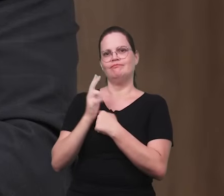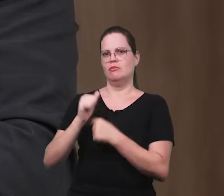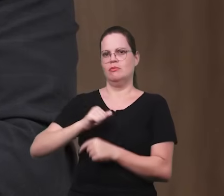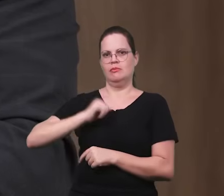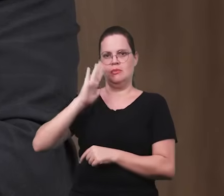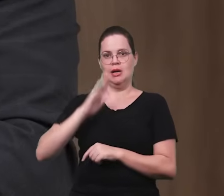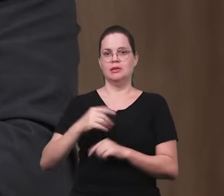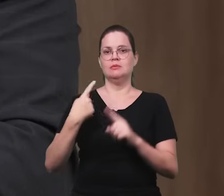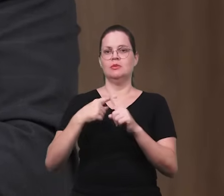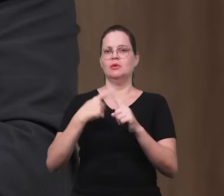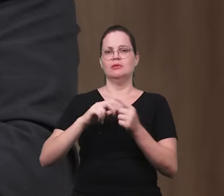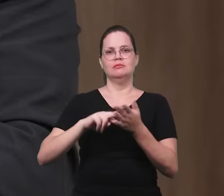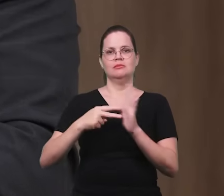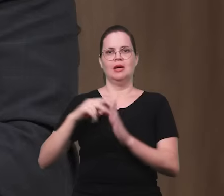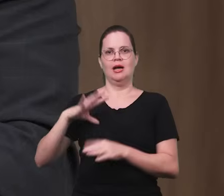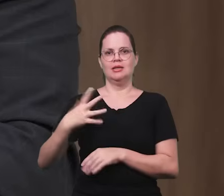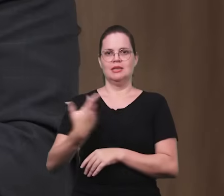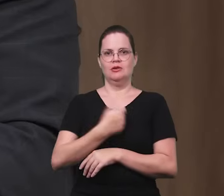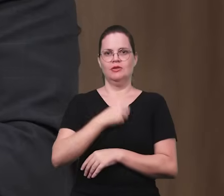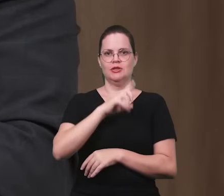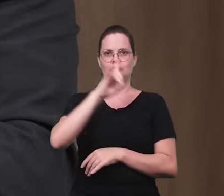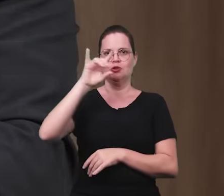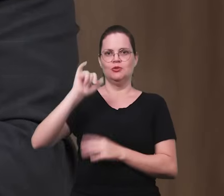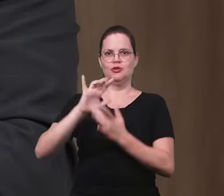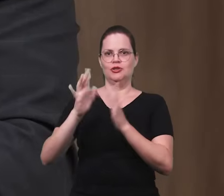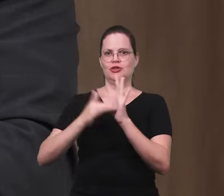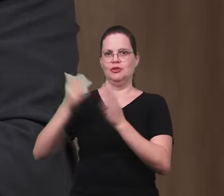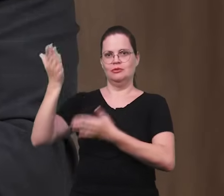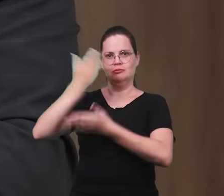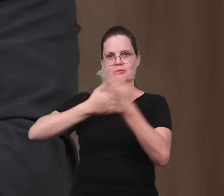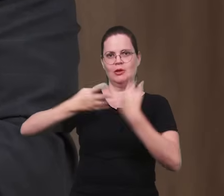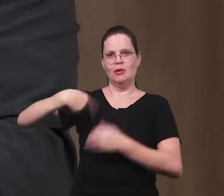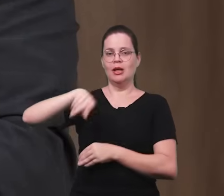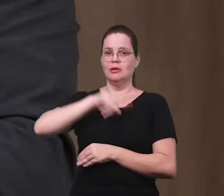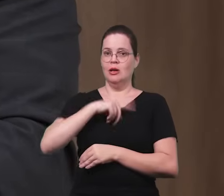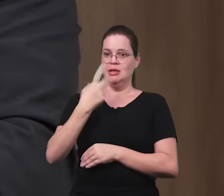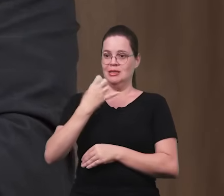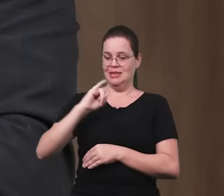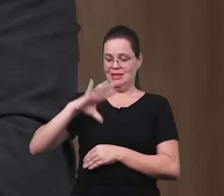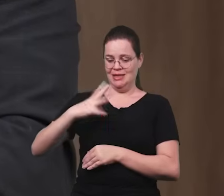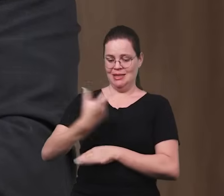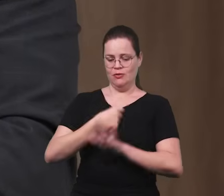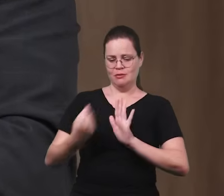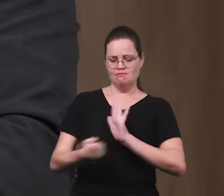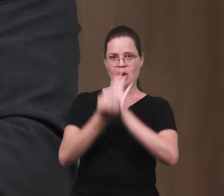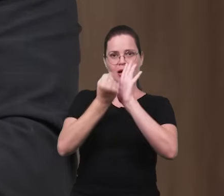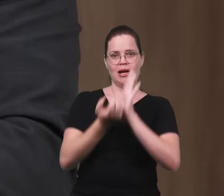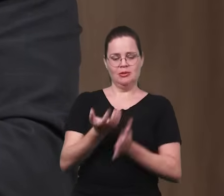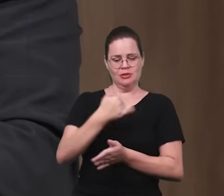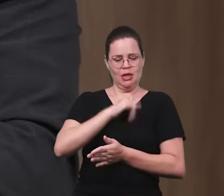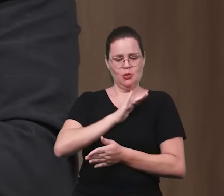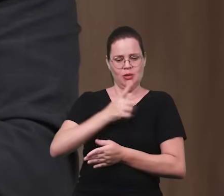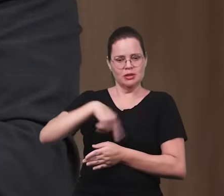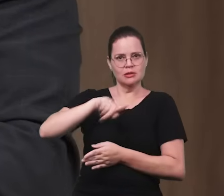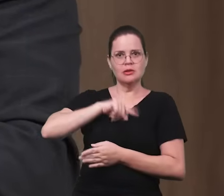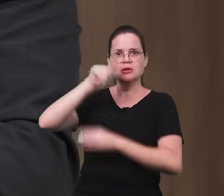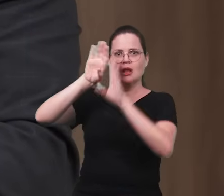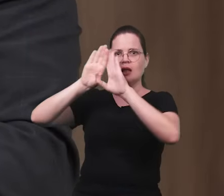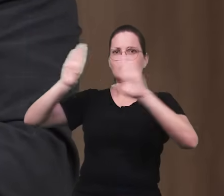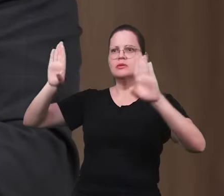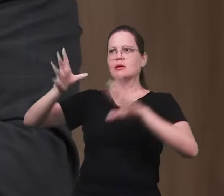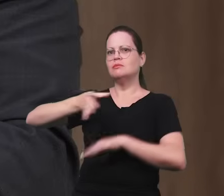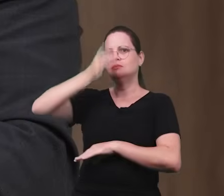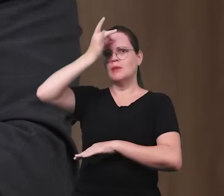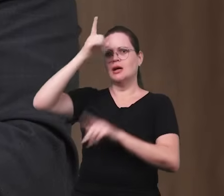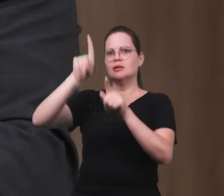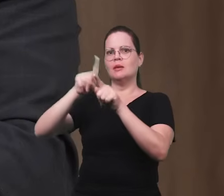a salvação que um dia o Senhor nos proporcionou. Se essa salvação ficar gravada no nosso coração, na eternidade também se grava uma coisa